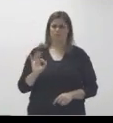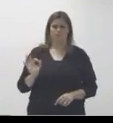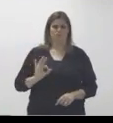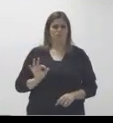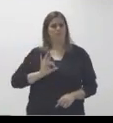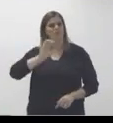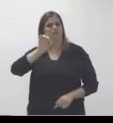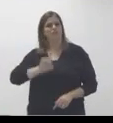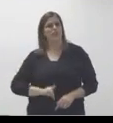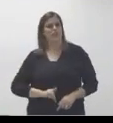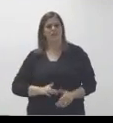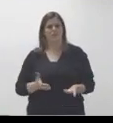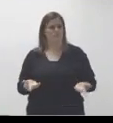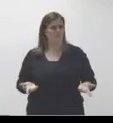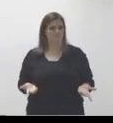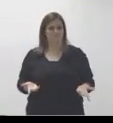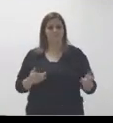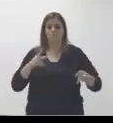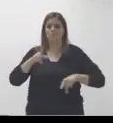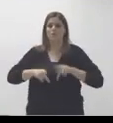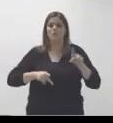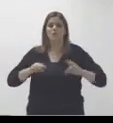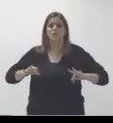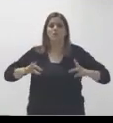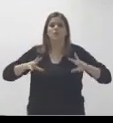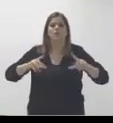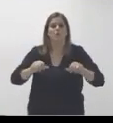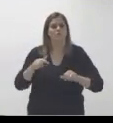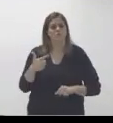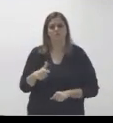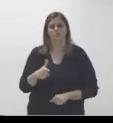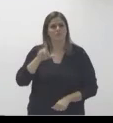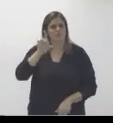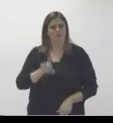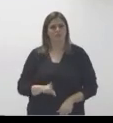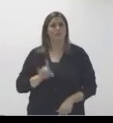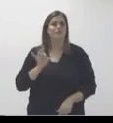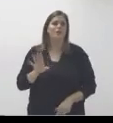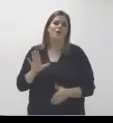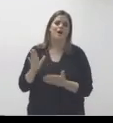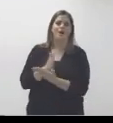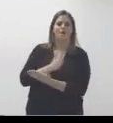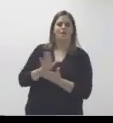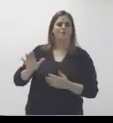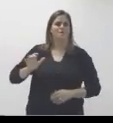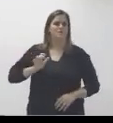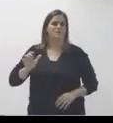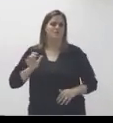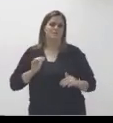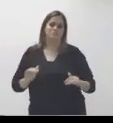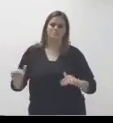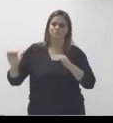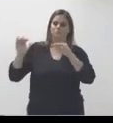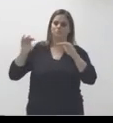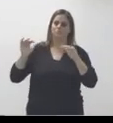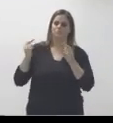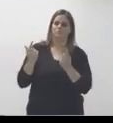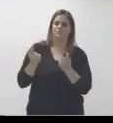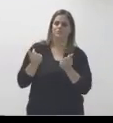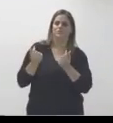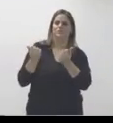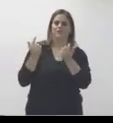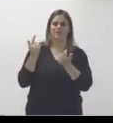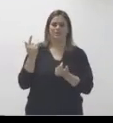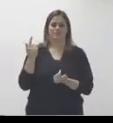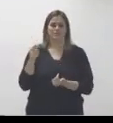chegavam algumas poucas pessoas que constituíam o grupo valioso digamos assim